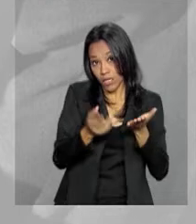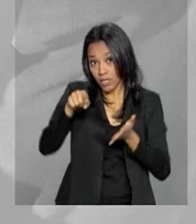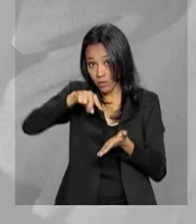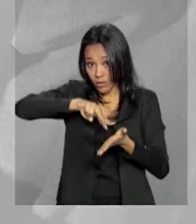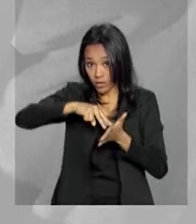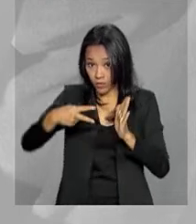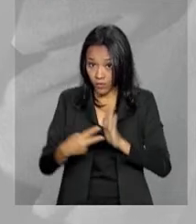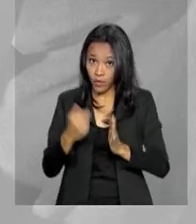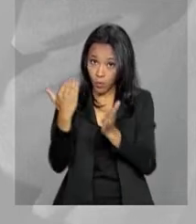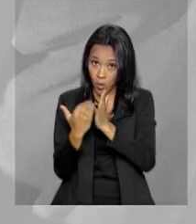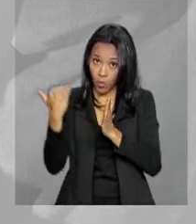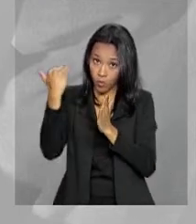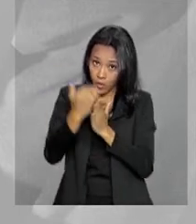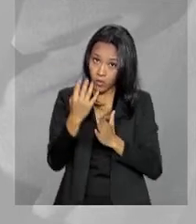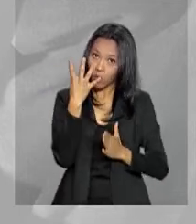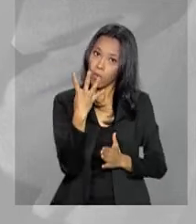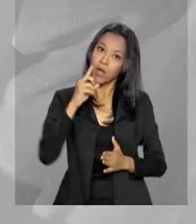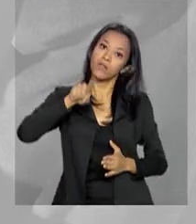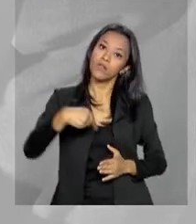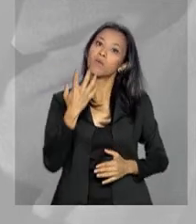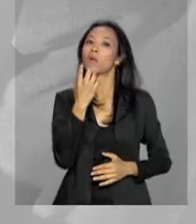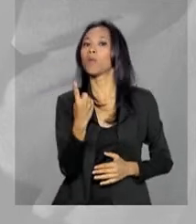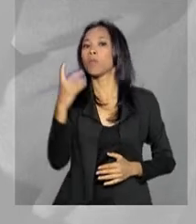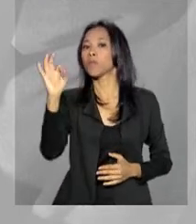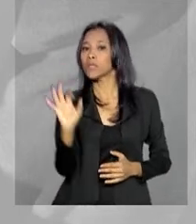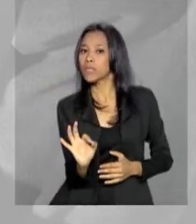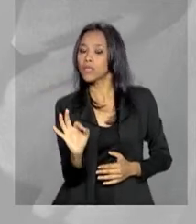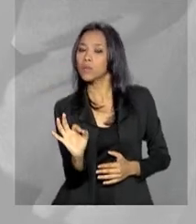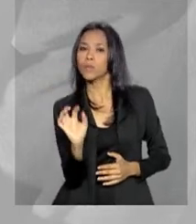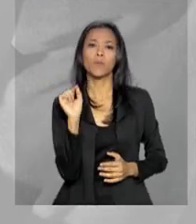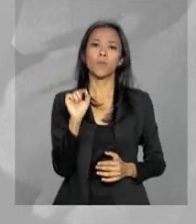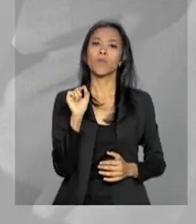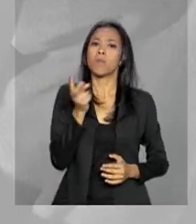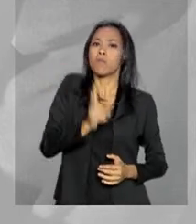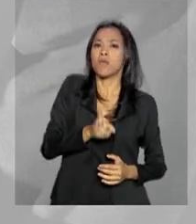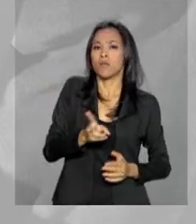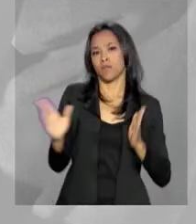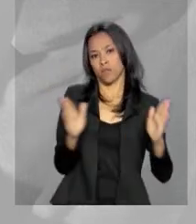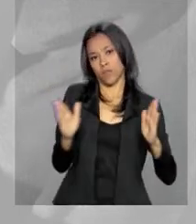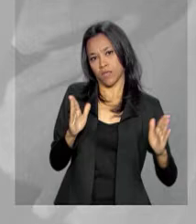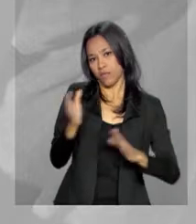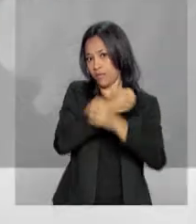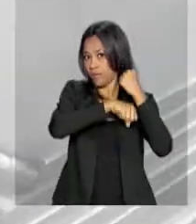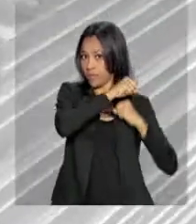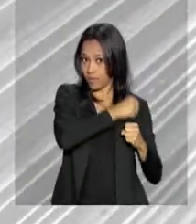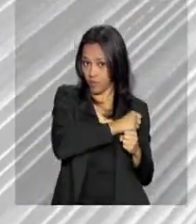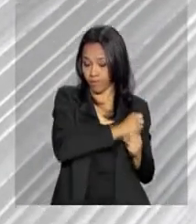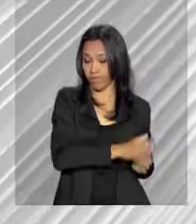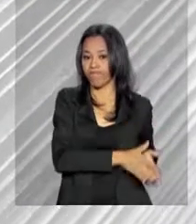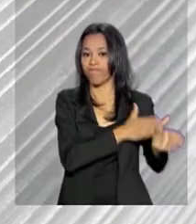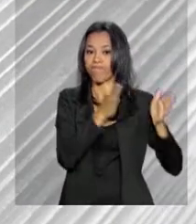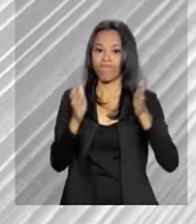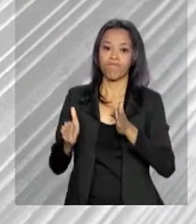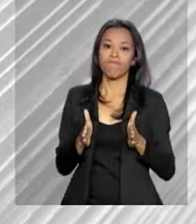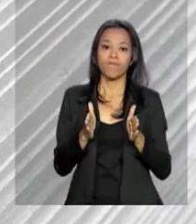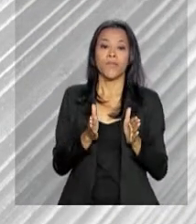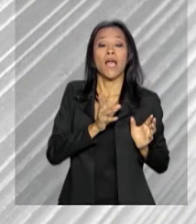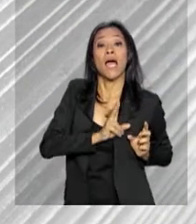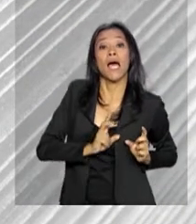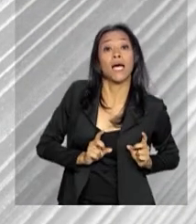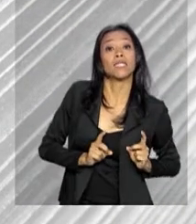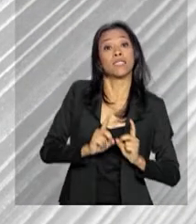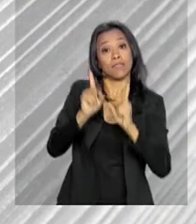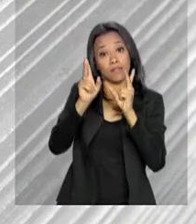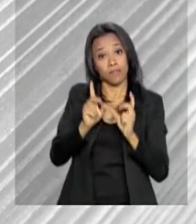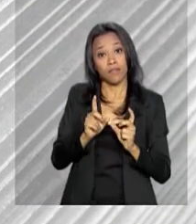representa um aumento de 4,1 por cento em relação ao mesmo período do ano anterior as importações alcançaram